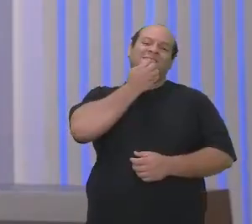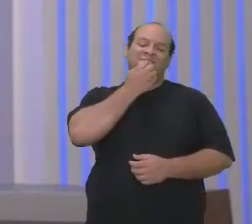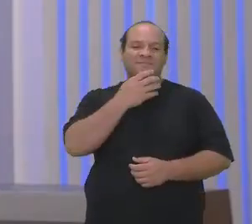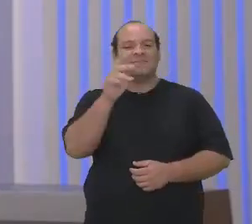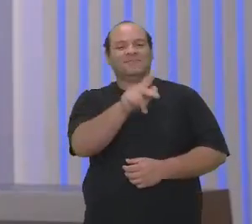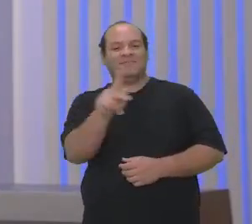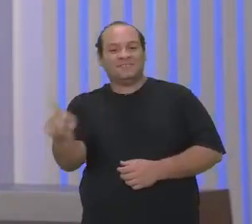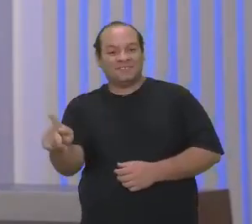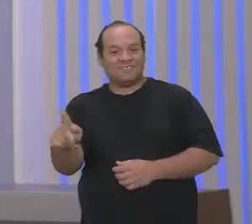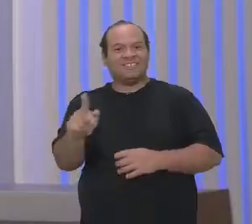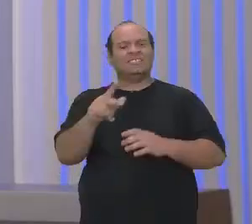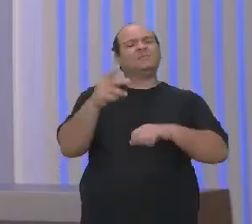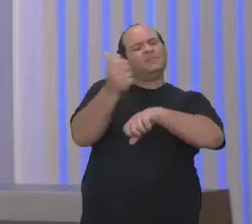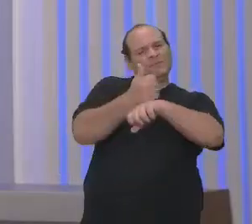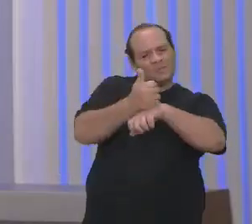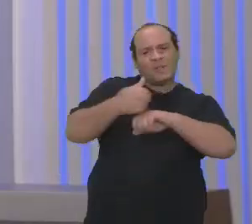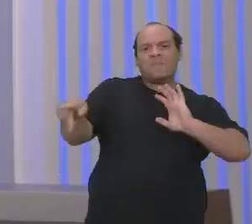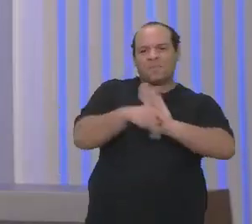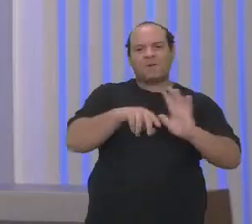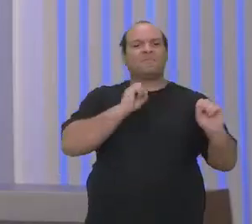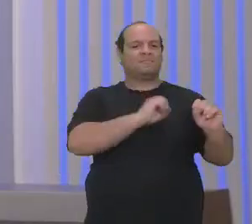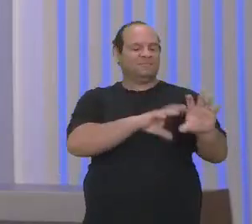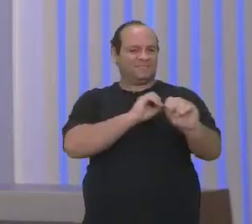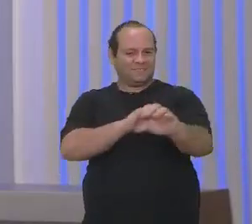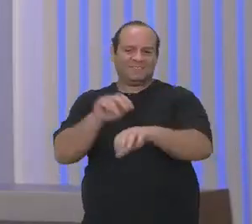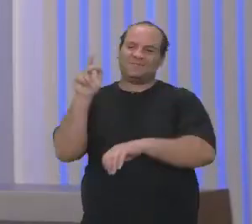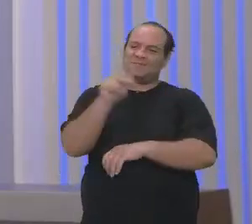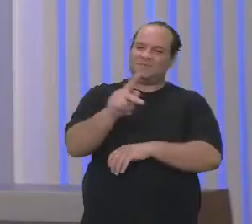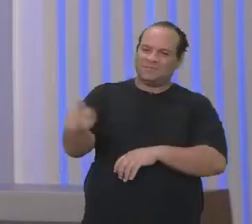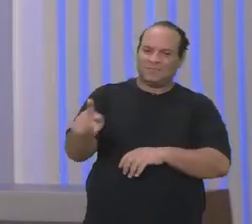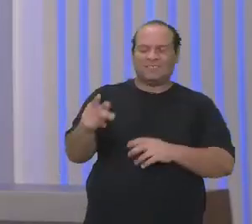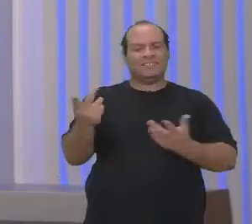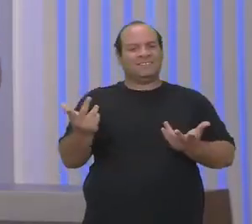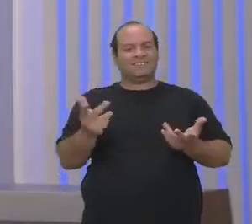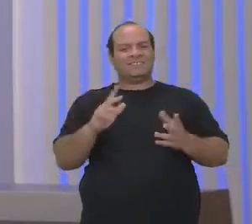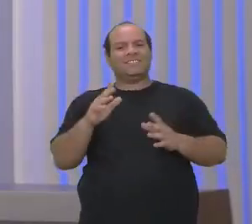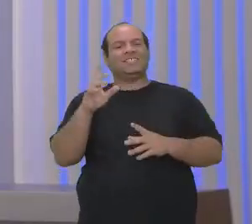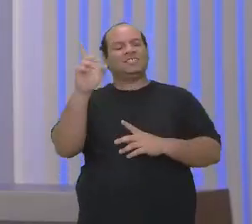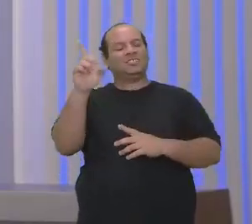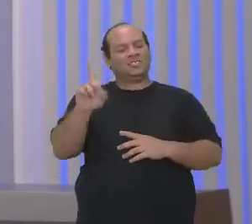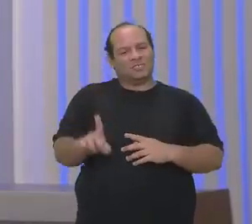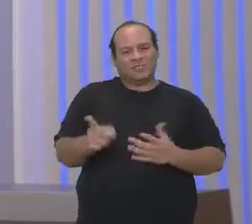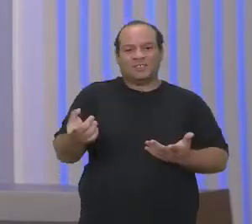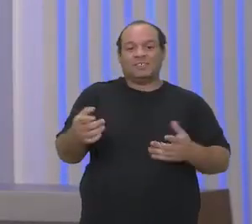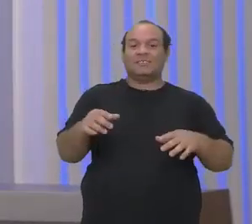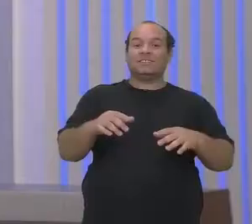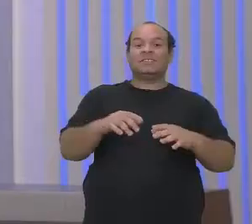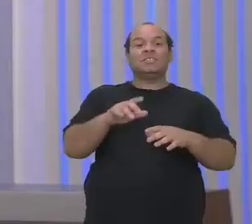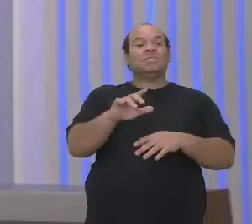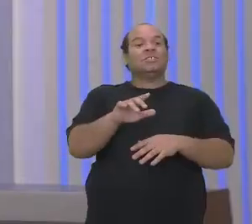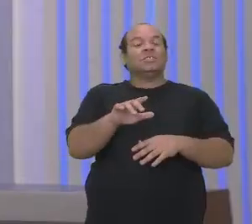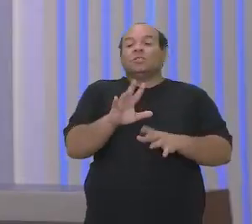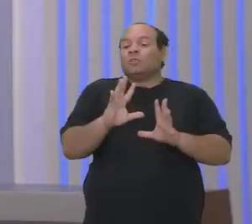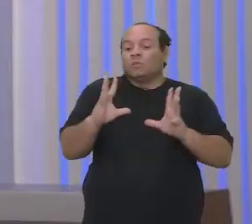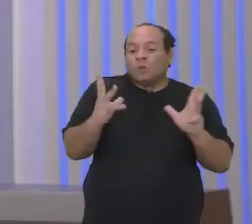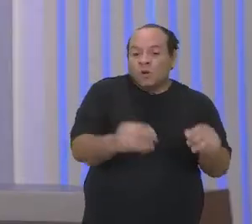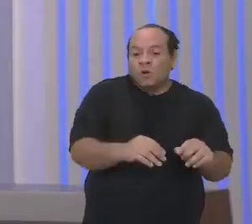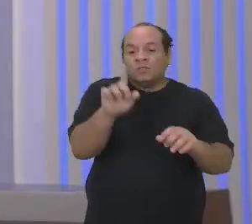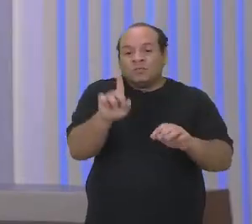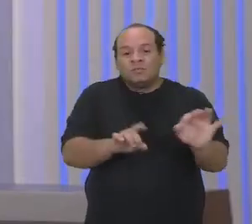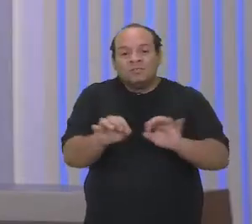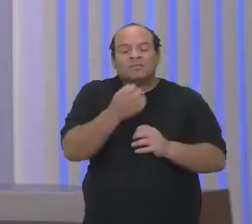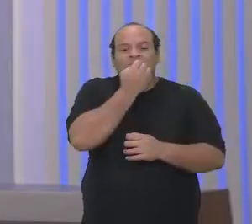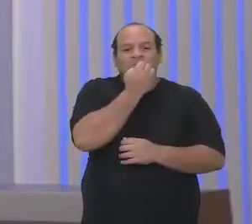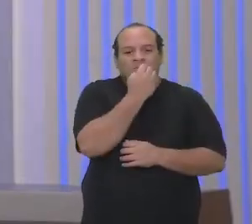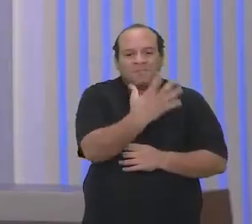Olá, profissionais da educação, né? Professores, professoras, diretores, gestores de uma forma geral. Sejam